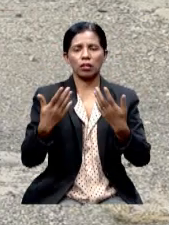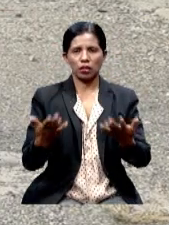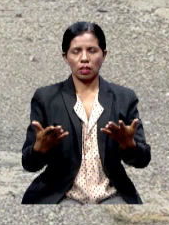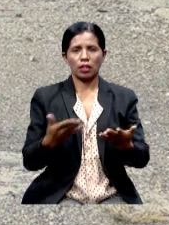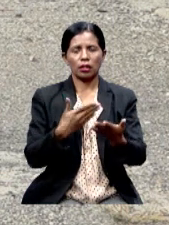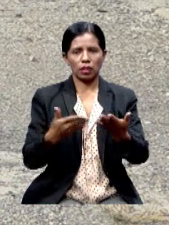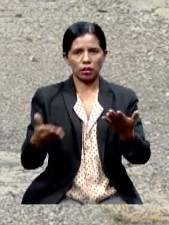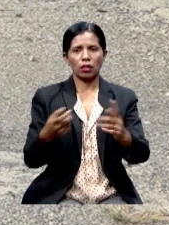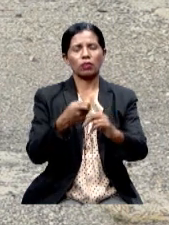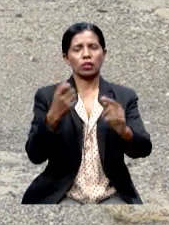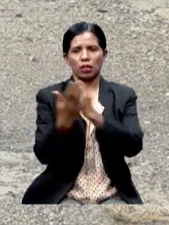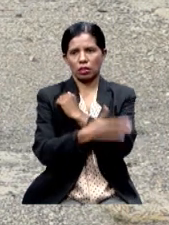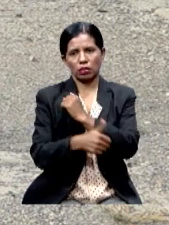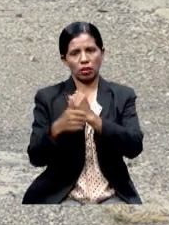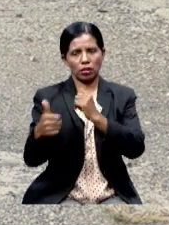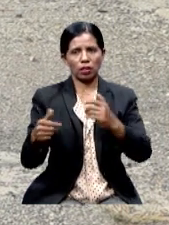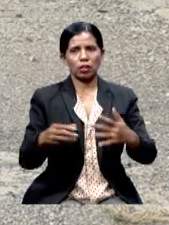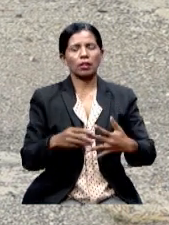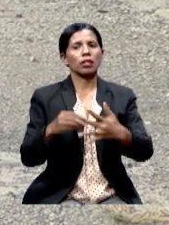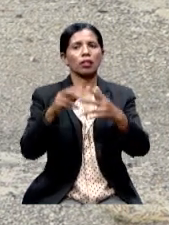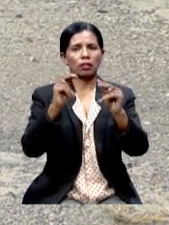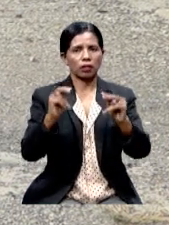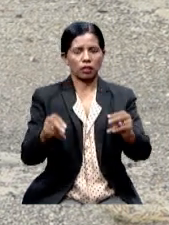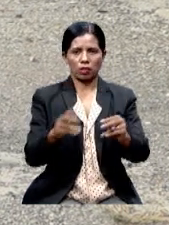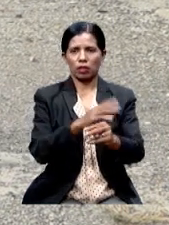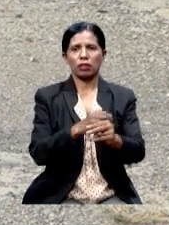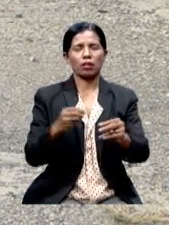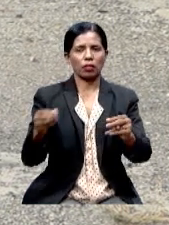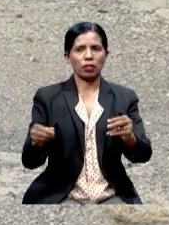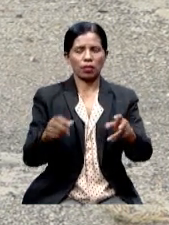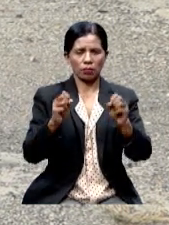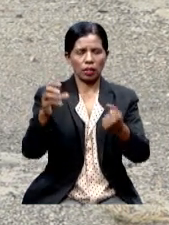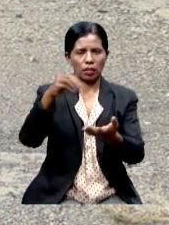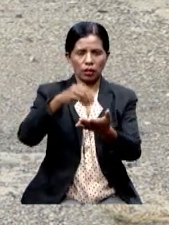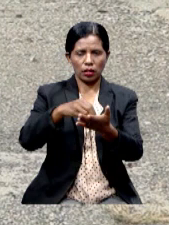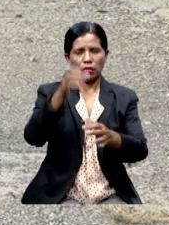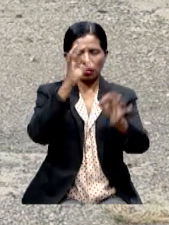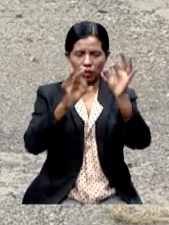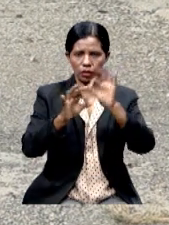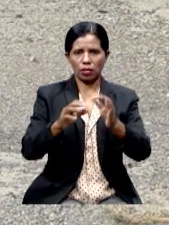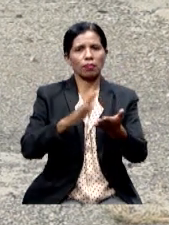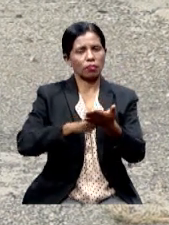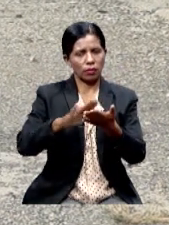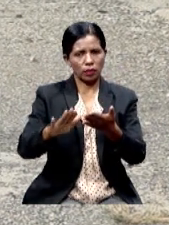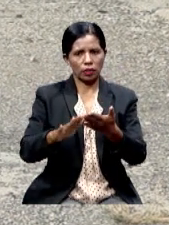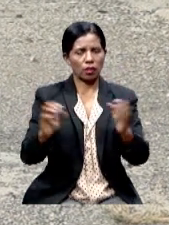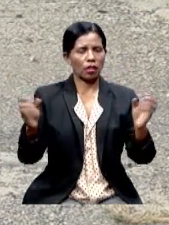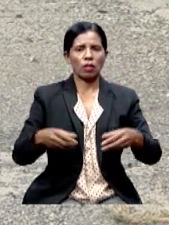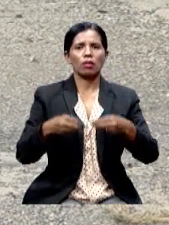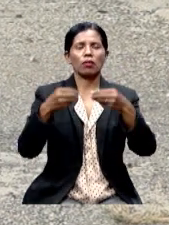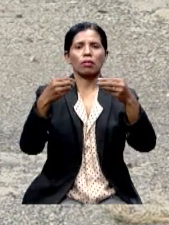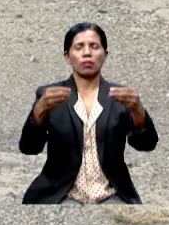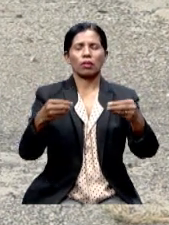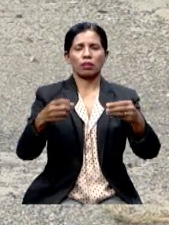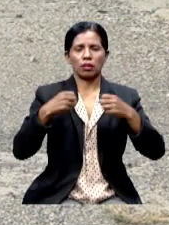nebe importa mai. Liu-liu, necessidade básico nian. Bela garante o nania higiênico. Não la foi ameaça ba